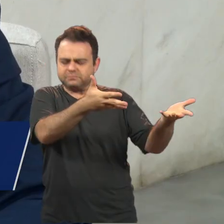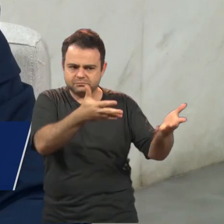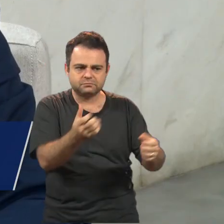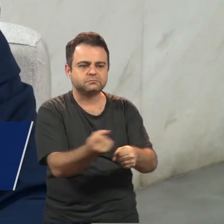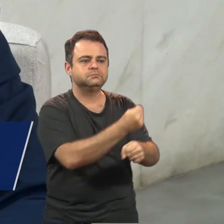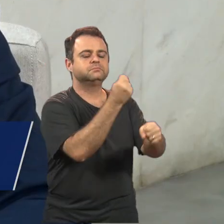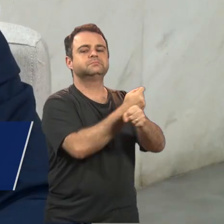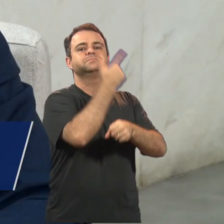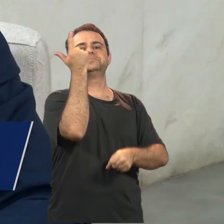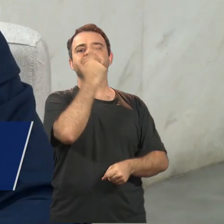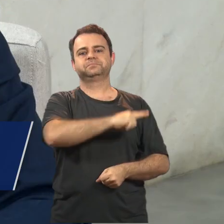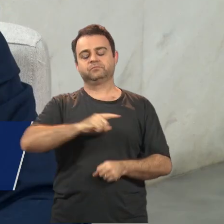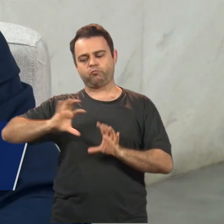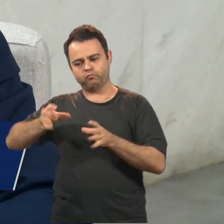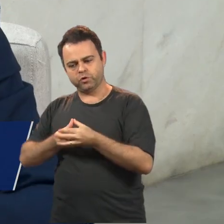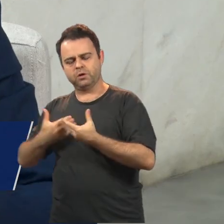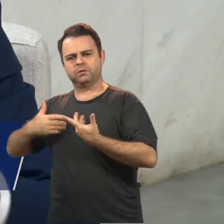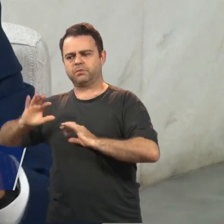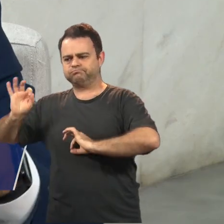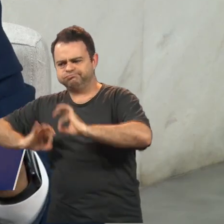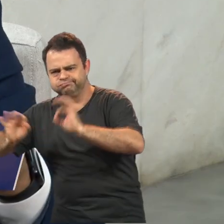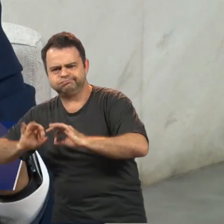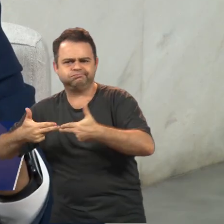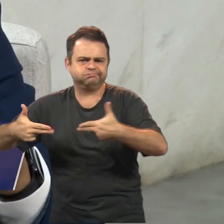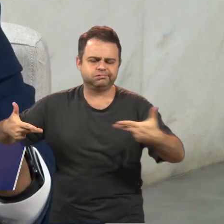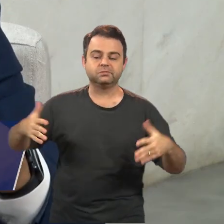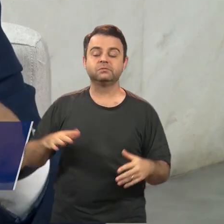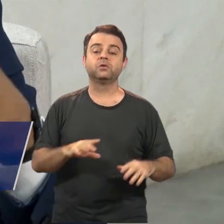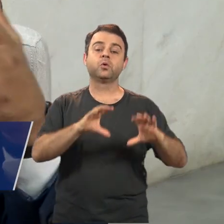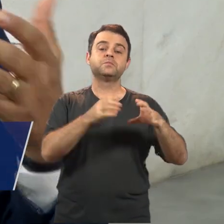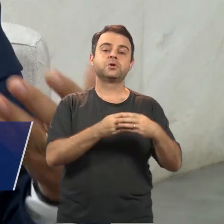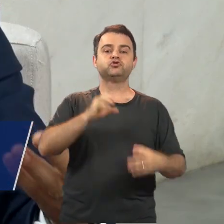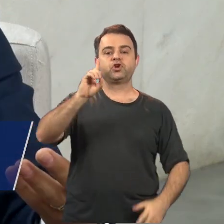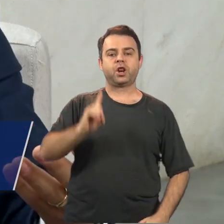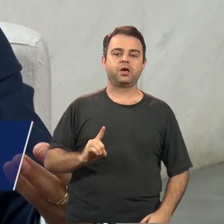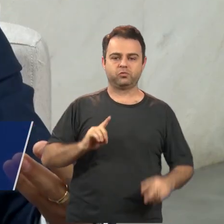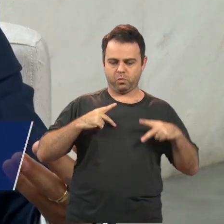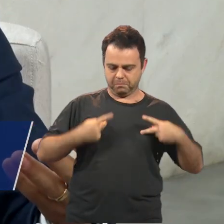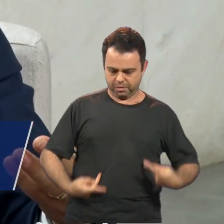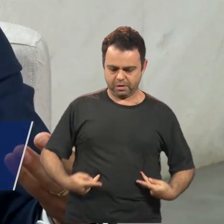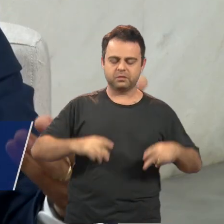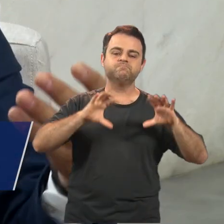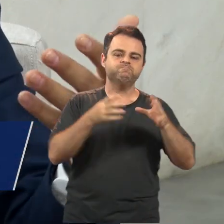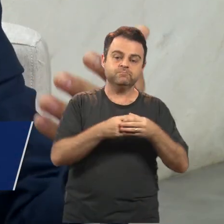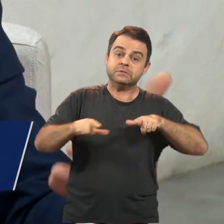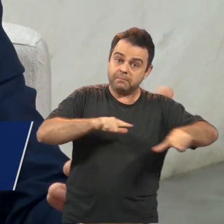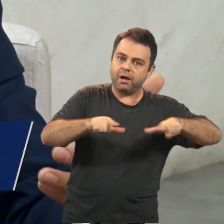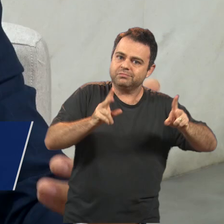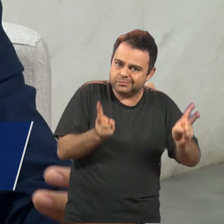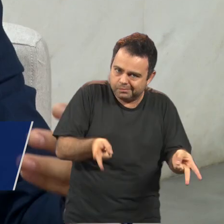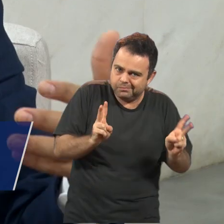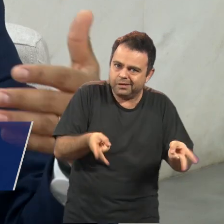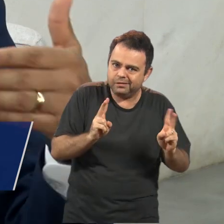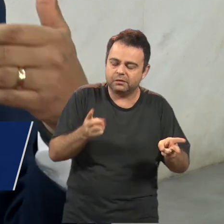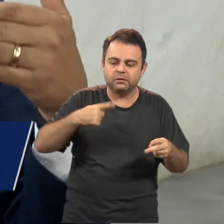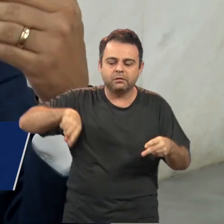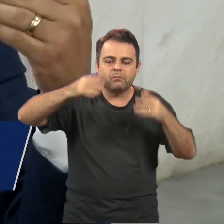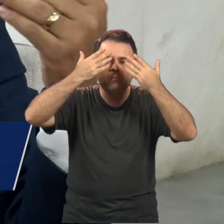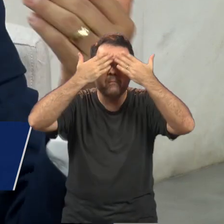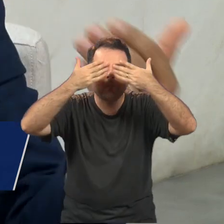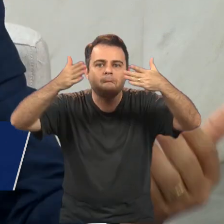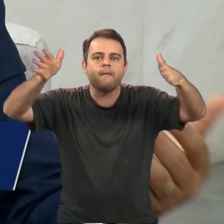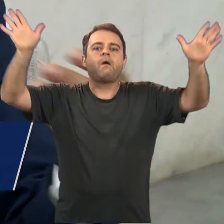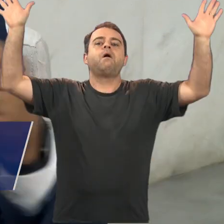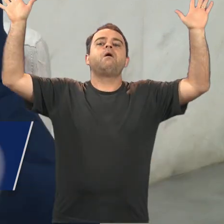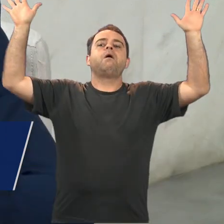Direitos Humanos continua trabalhando com uma visão muito abrangente da causa. A nossa luta continua com relação